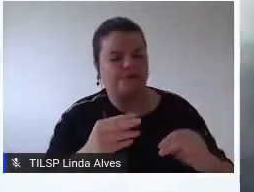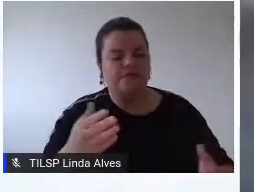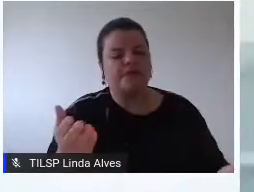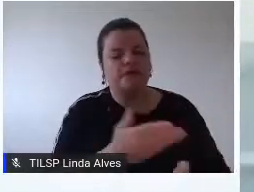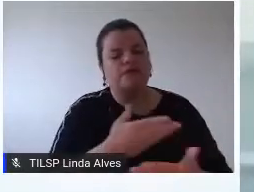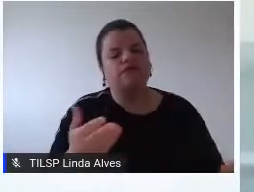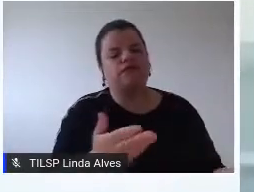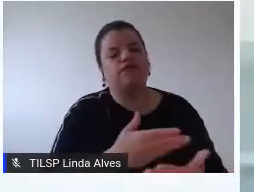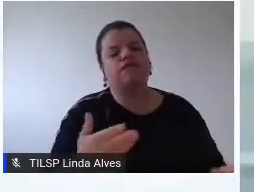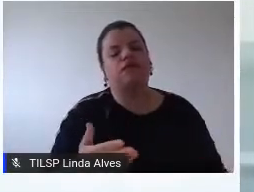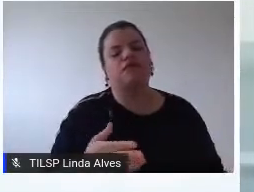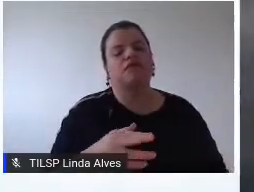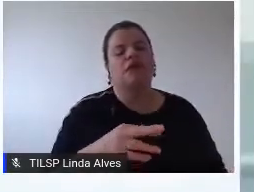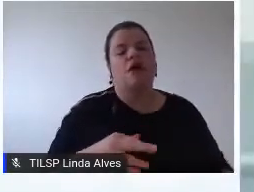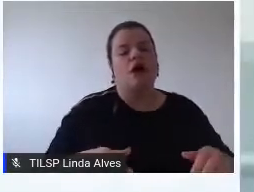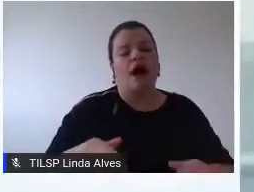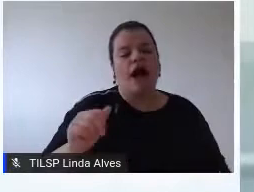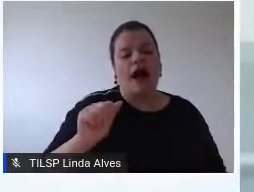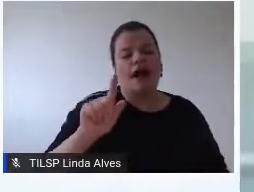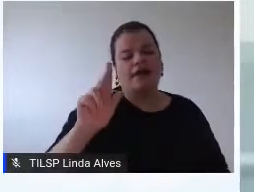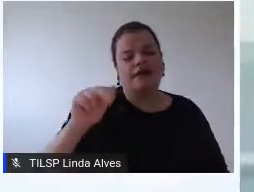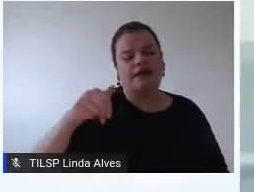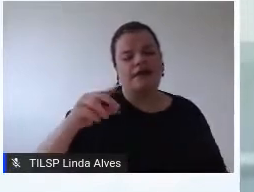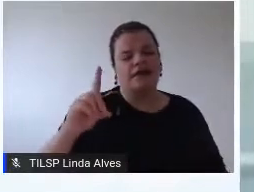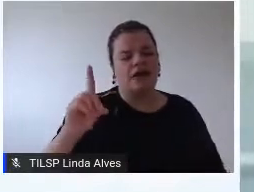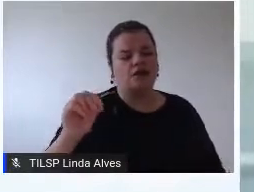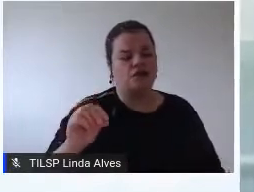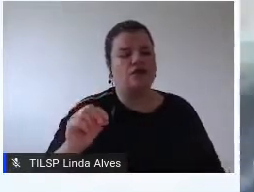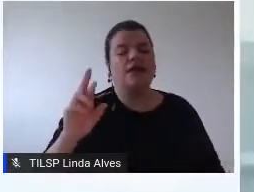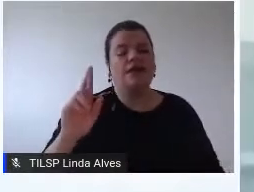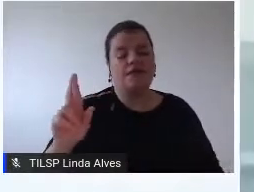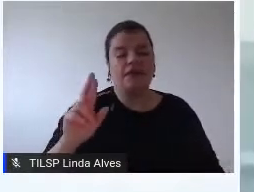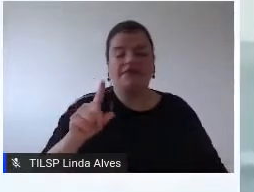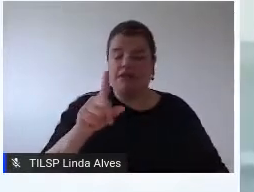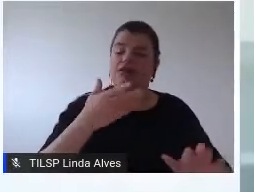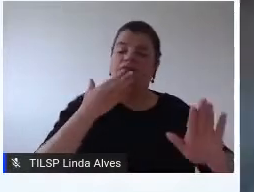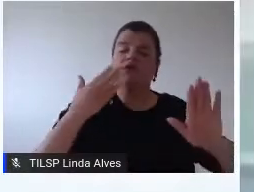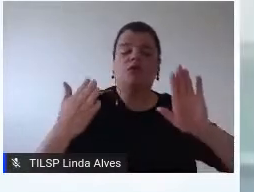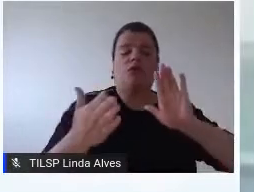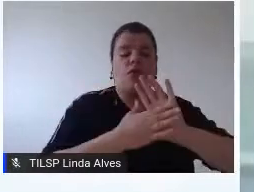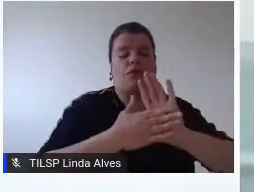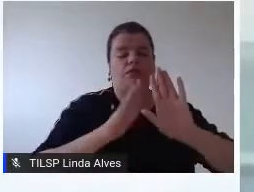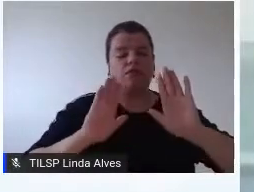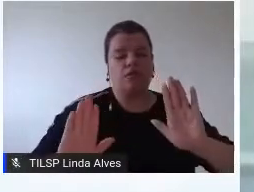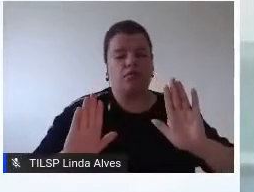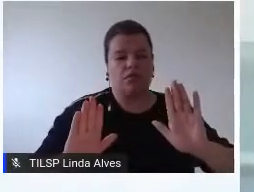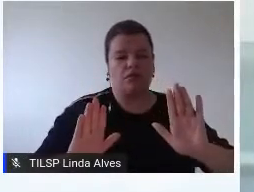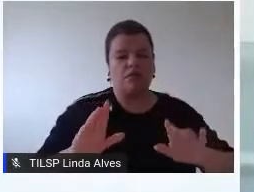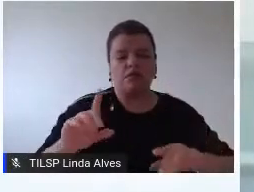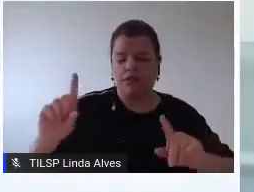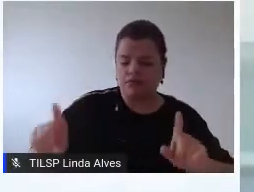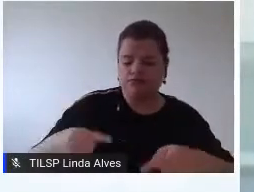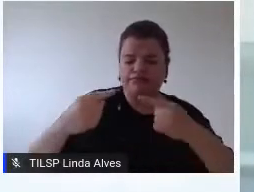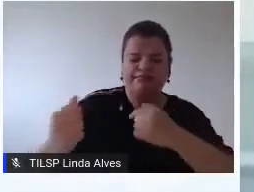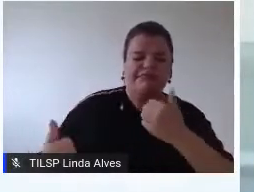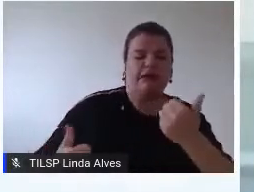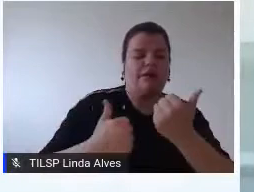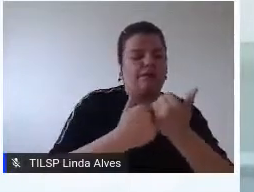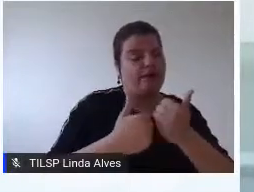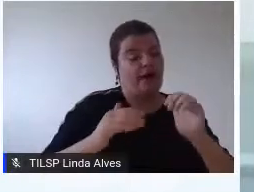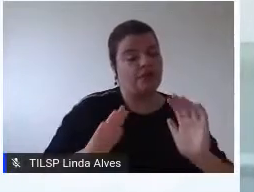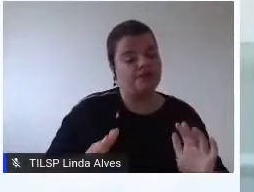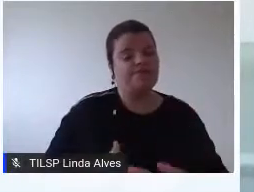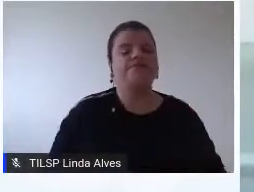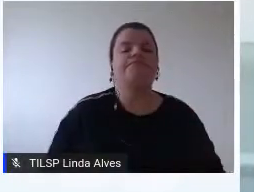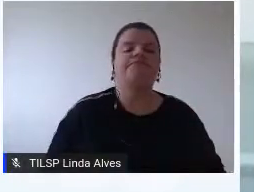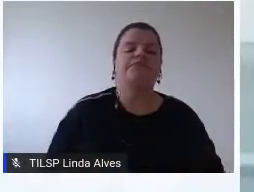caso, se for o Aguinaldo Ribeiro, se comprometer com essa agenda, para que a gente possa, para que a oposição possa apoiá-lo. É óbvio que